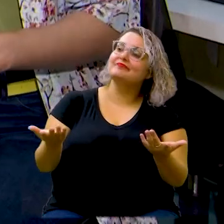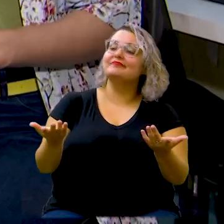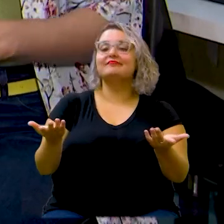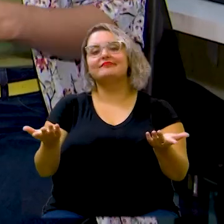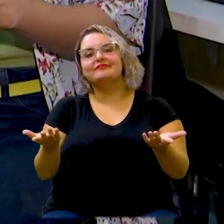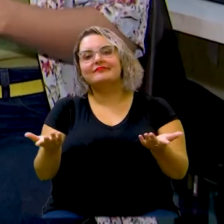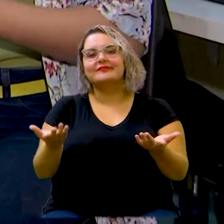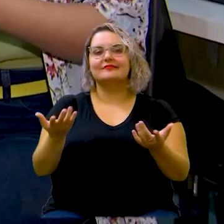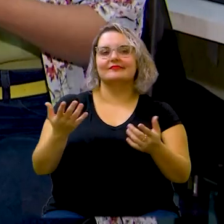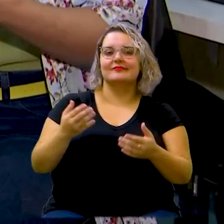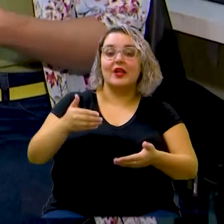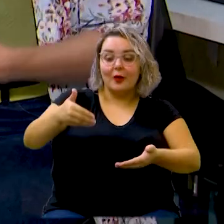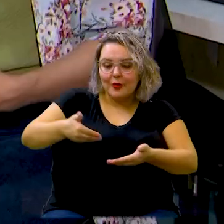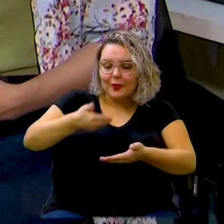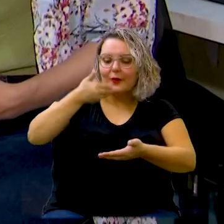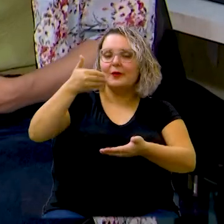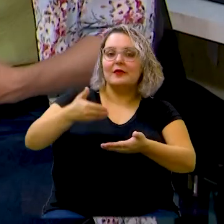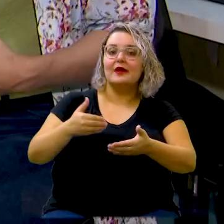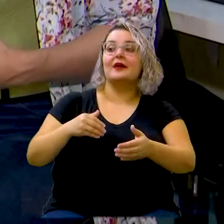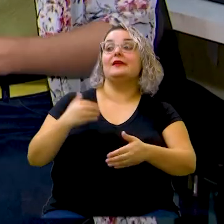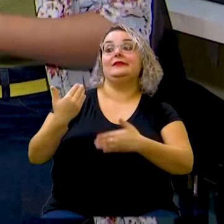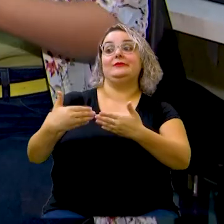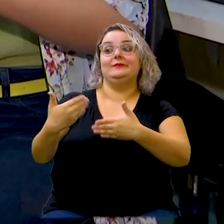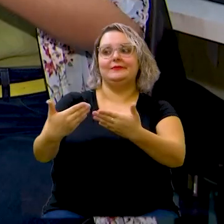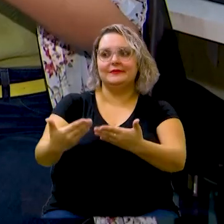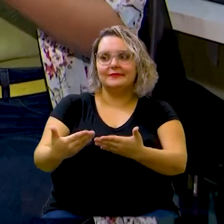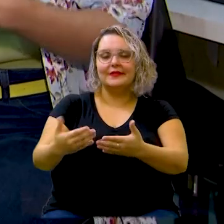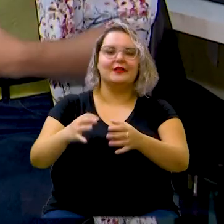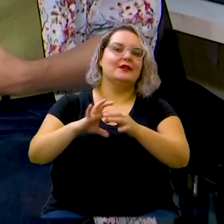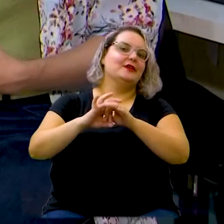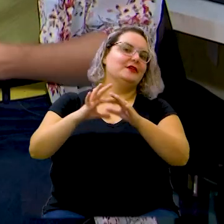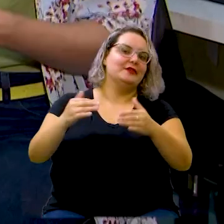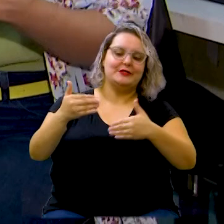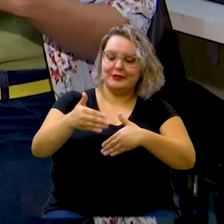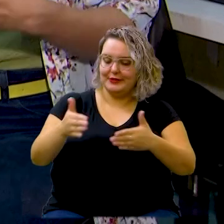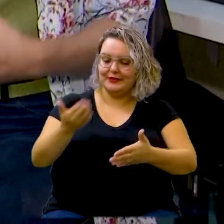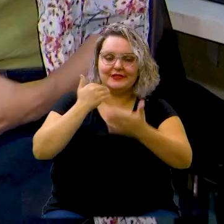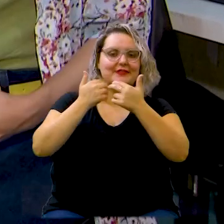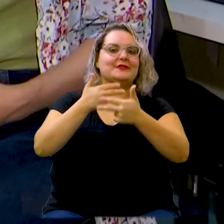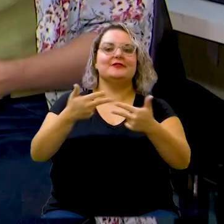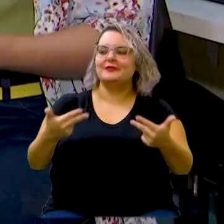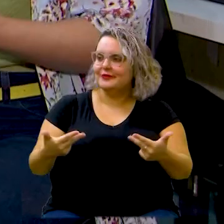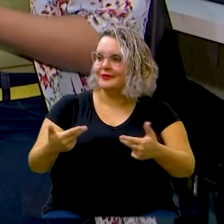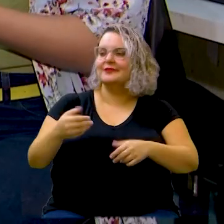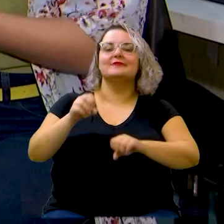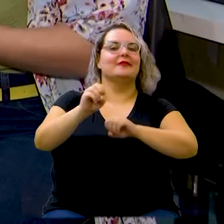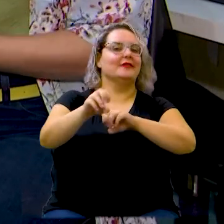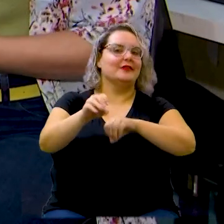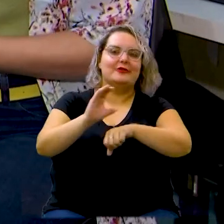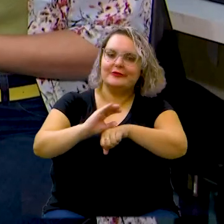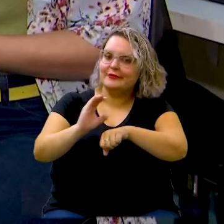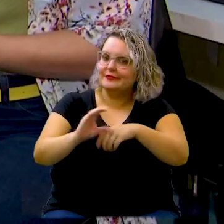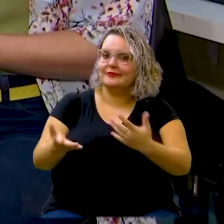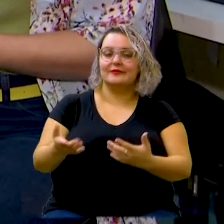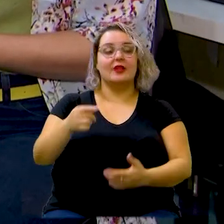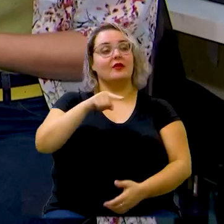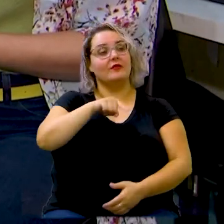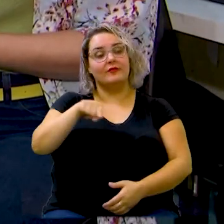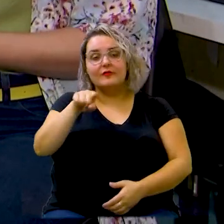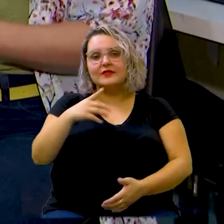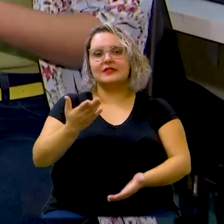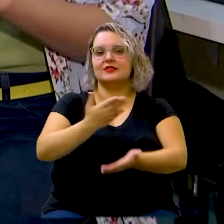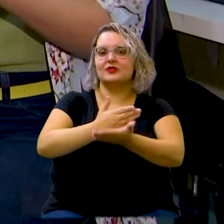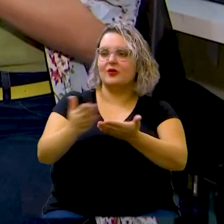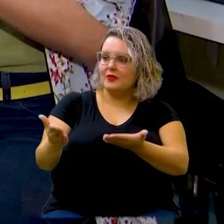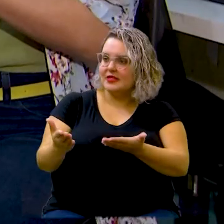uma sopa, passa os anos, já está dando cesta básica, está dando um curso. Aqui vocês começaram com os